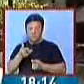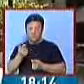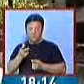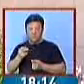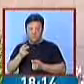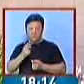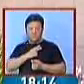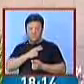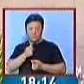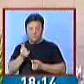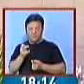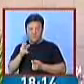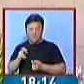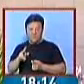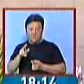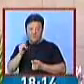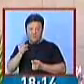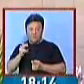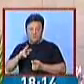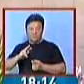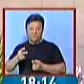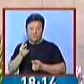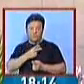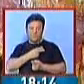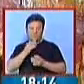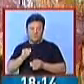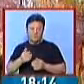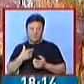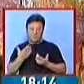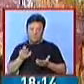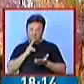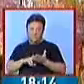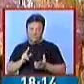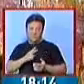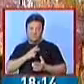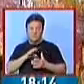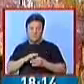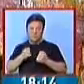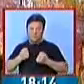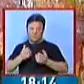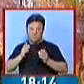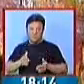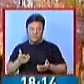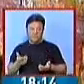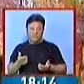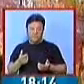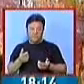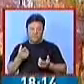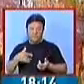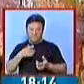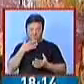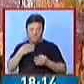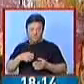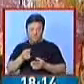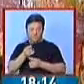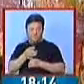Interior e depois Universidade. Temos efetivamente uma universidade consolidada e que vai com certeza